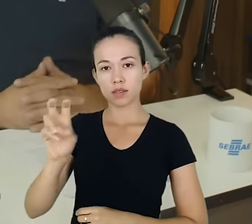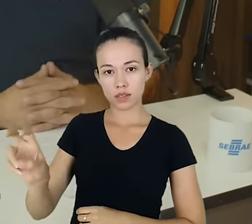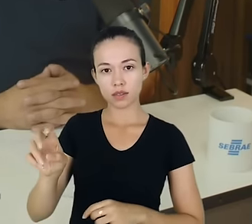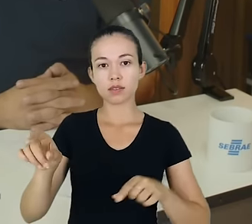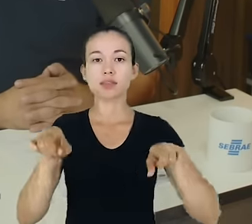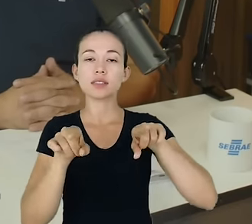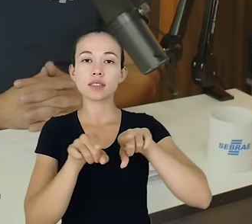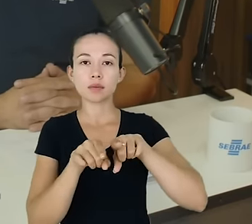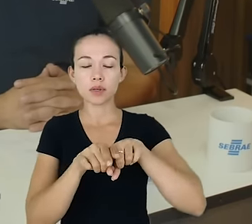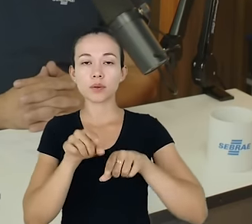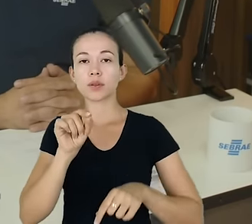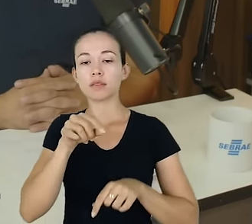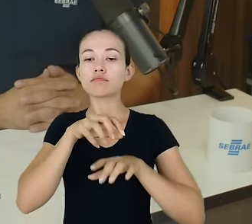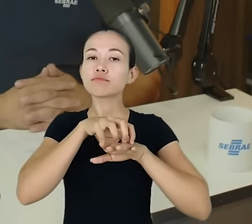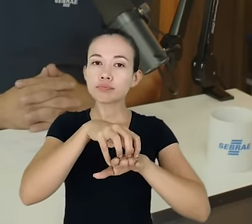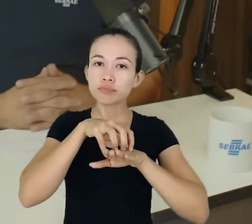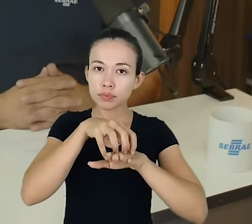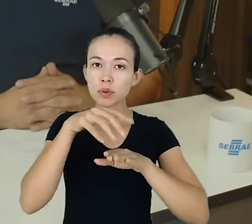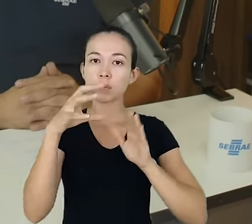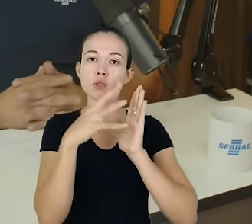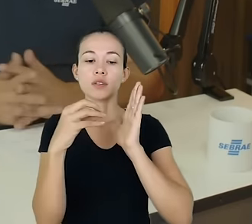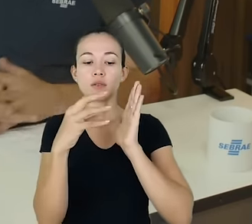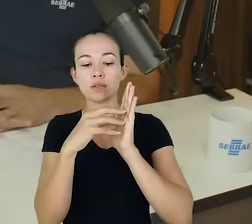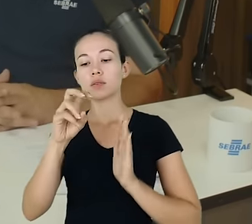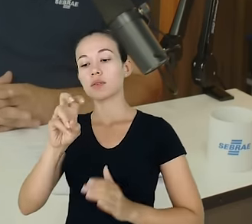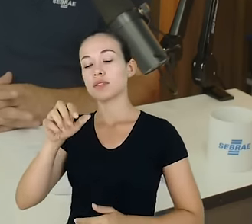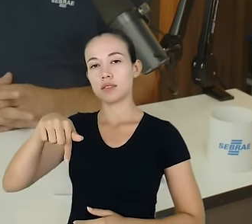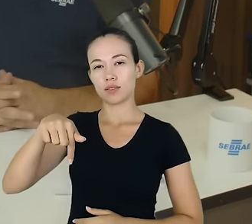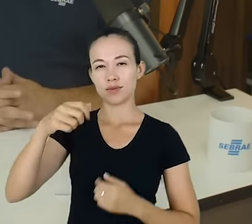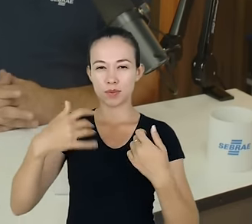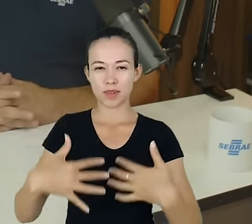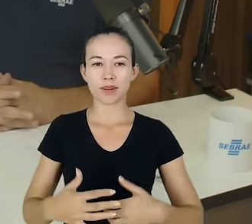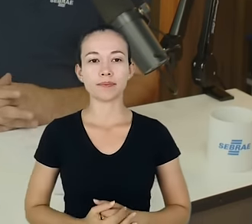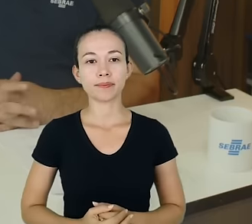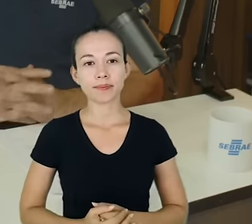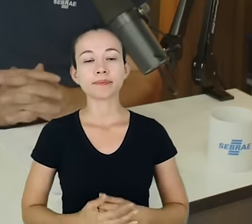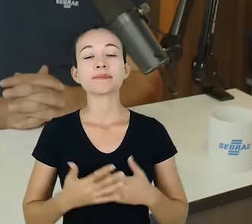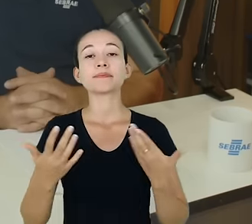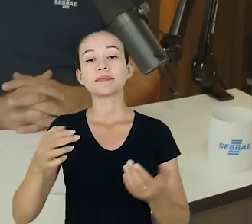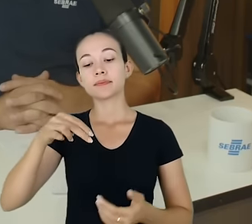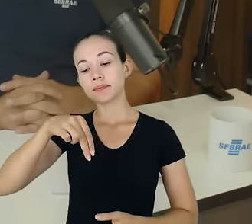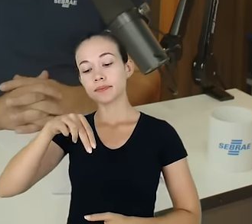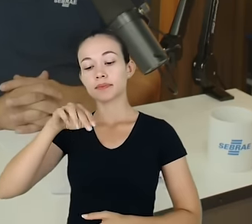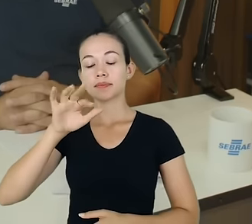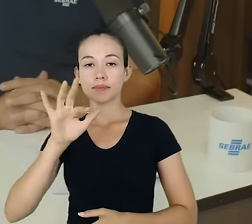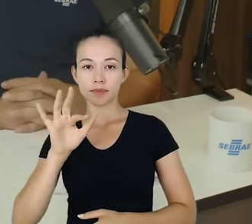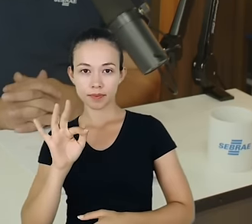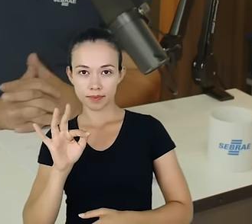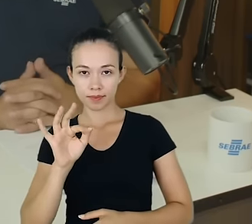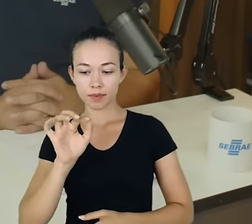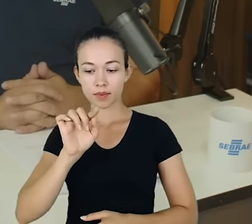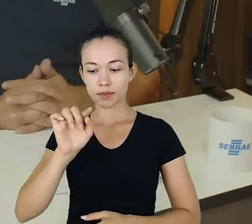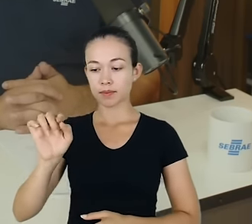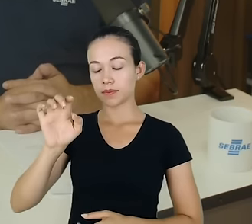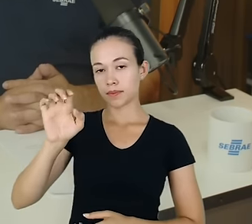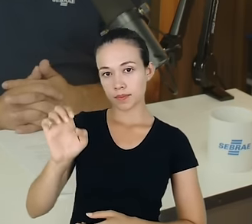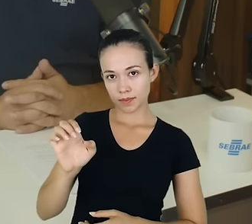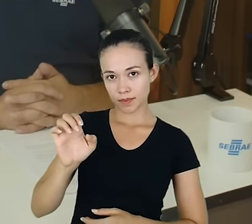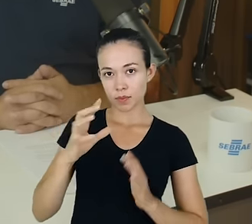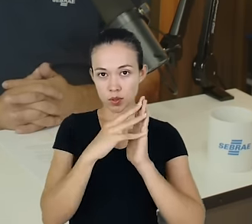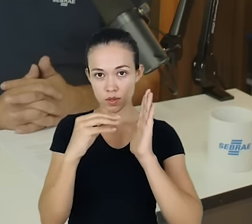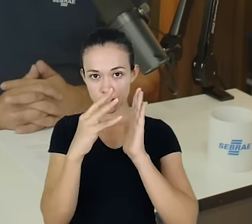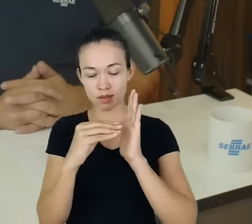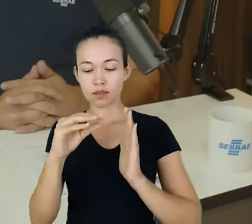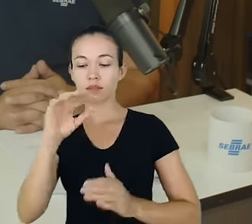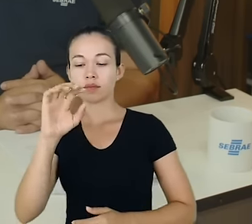transporte modelo 57 também eh Angela a nota fiscal eletrônica modelo 55 ela é um